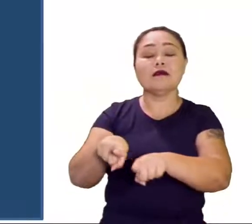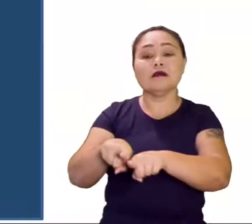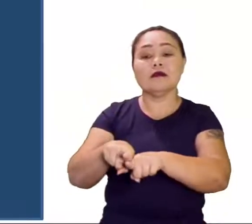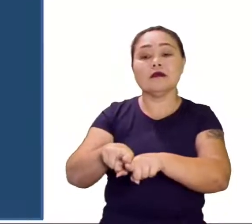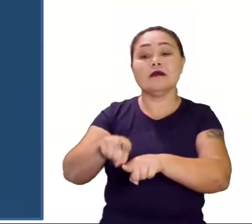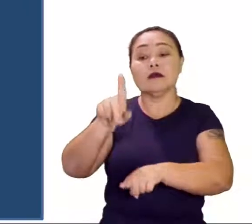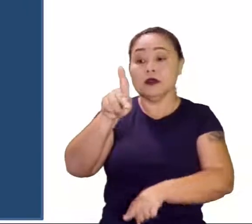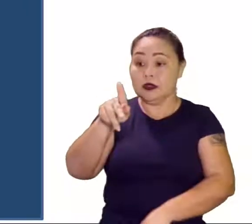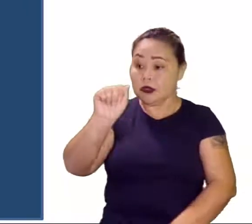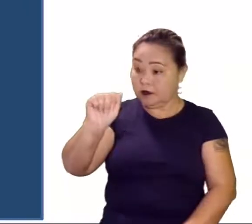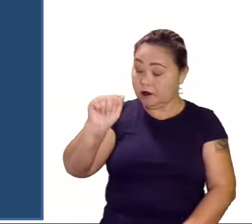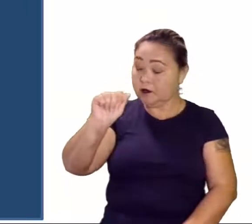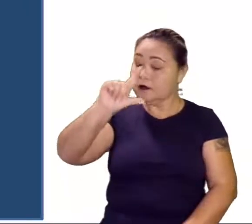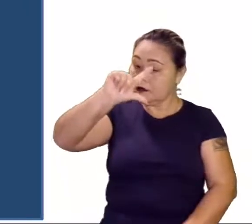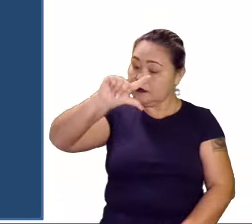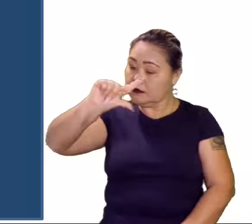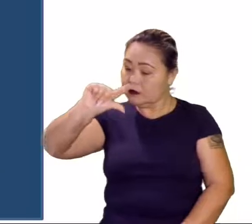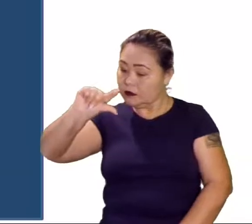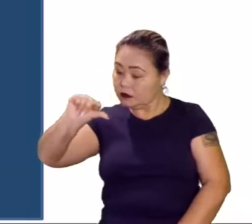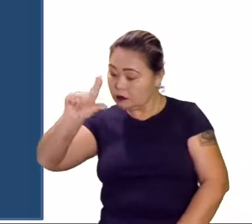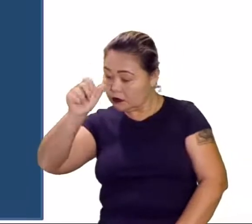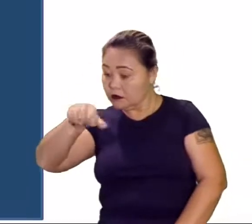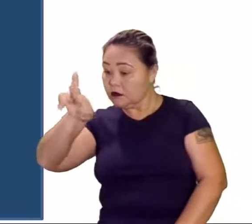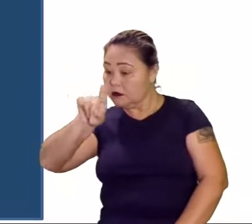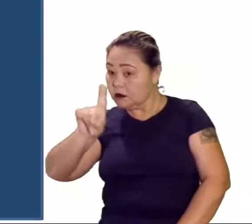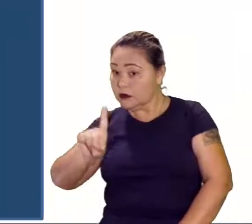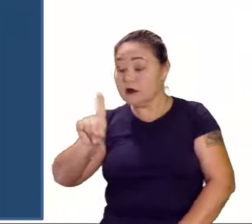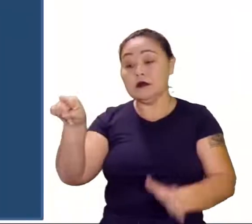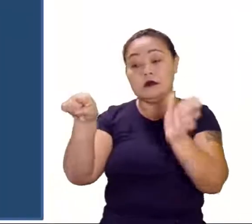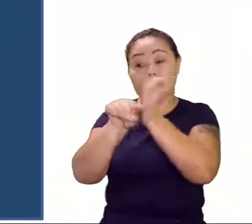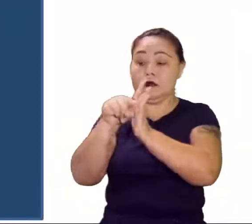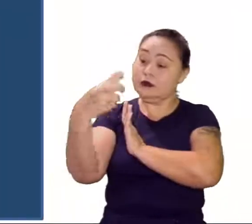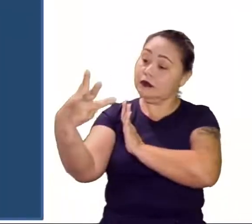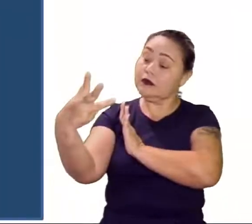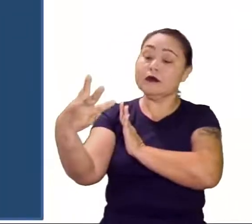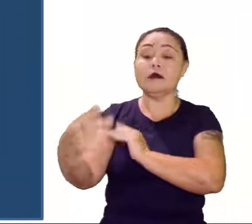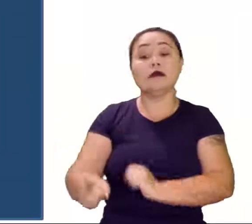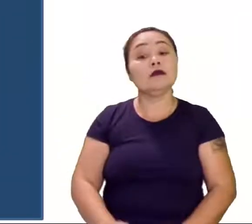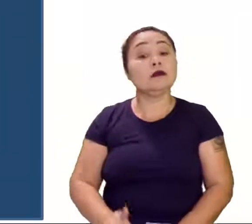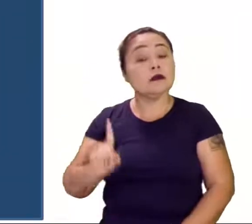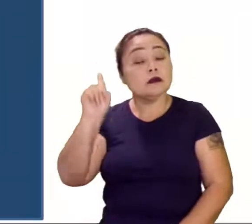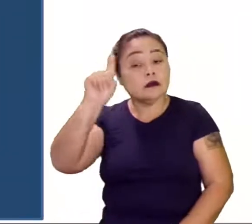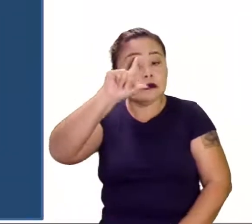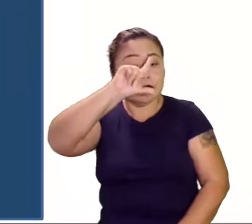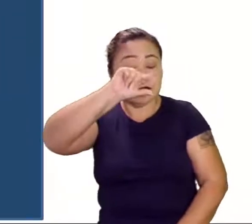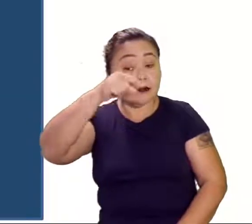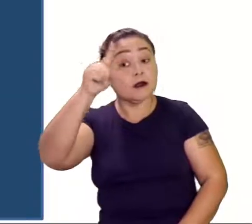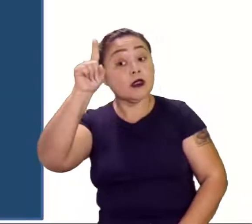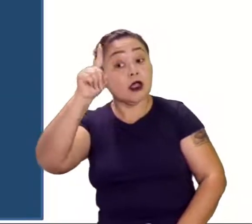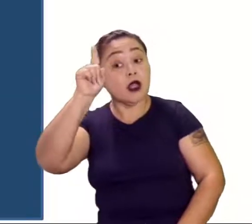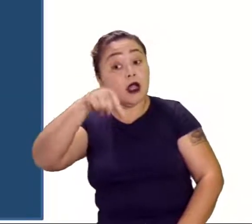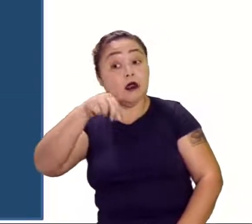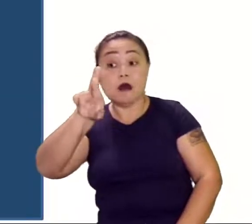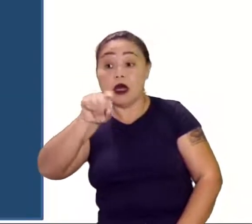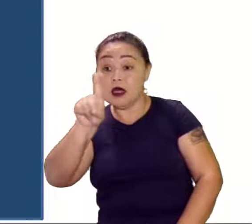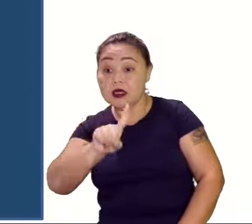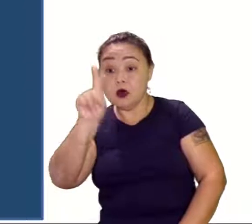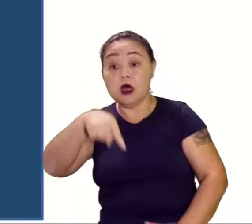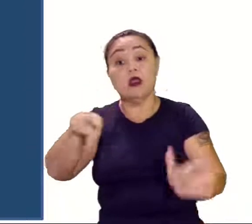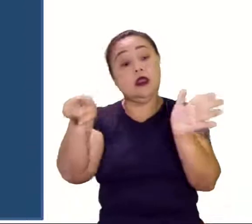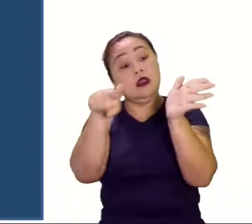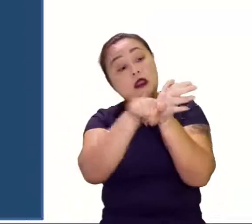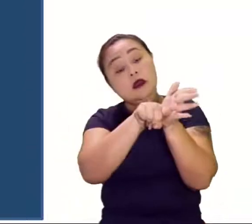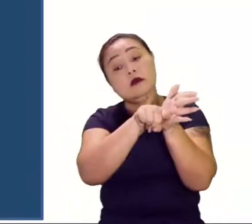uma PA decrescente e a razão é menos 3. Uma razão negativa,